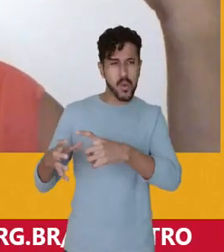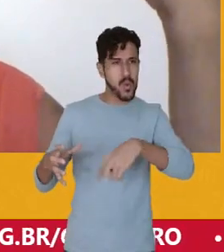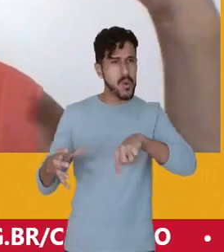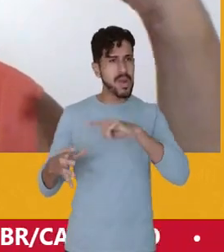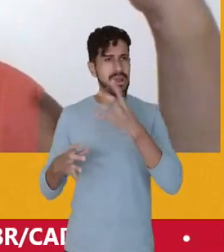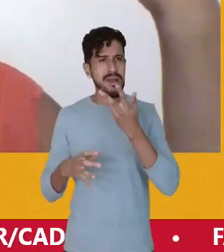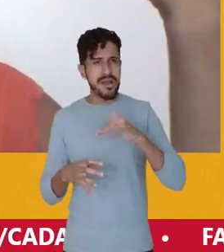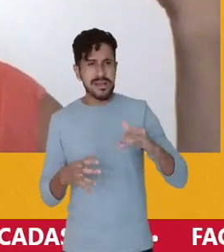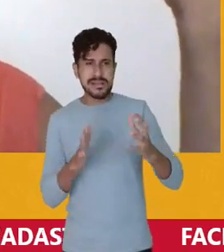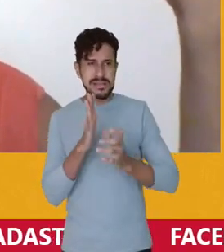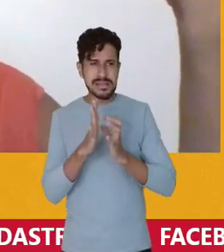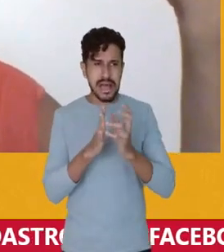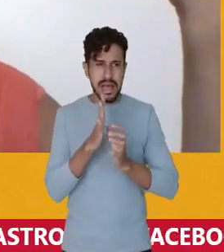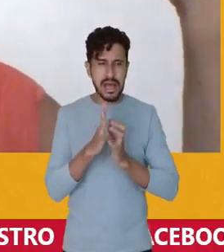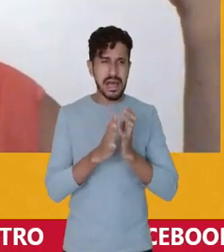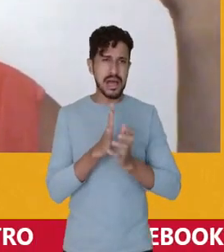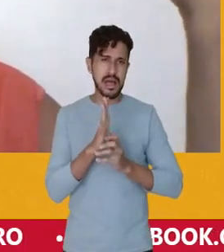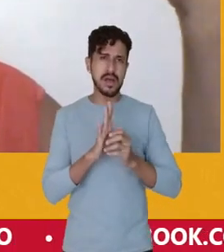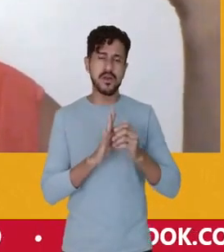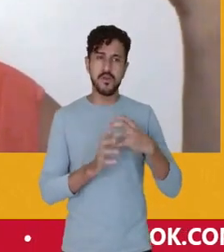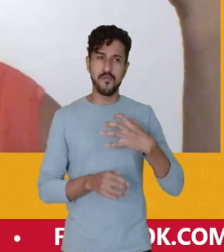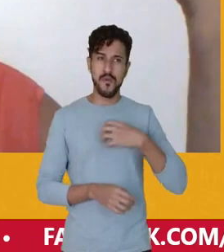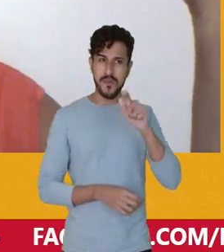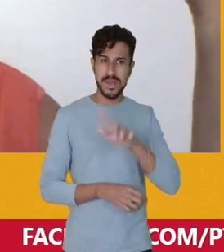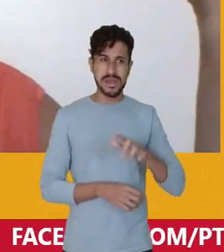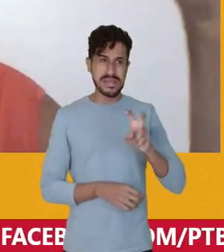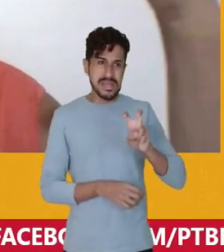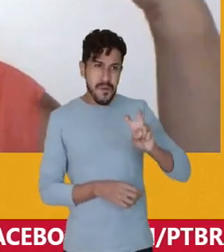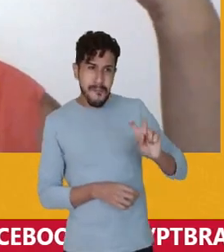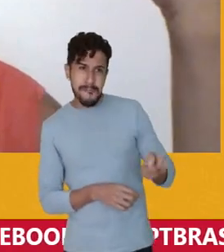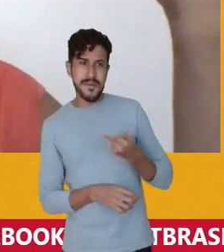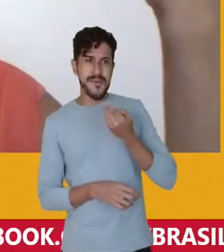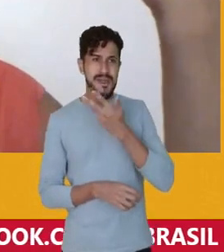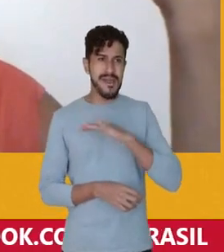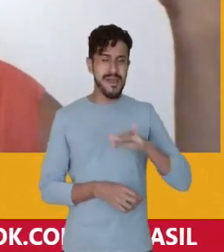esses dados, que o número geral, 5.000 crianças,